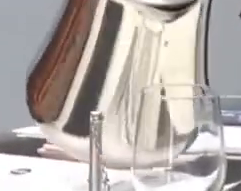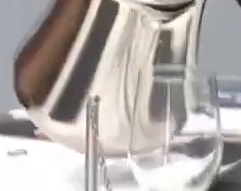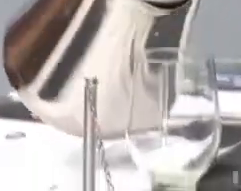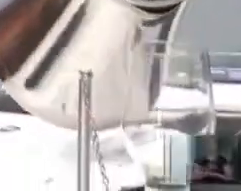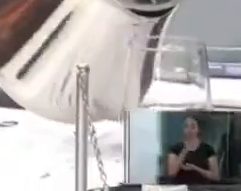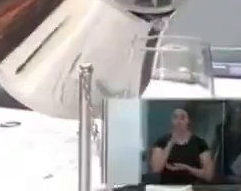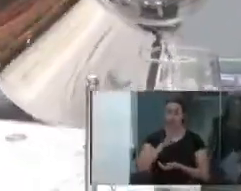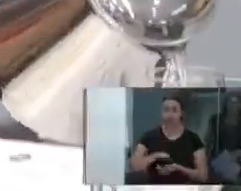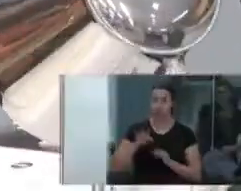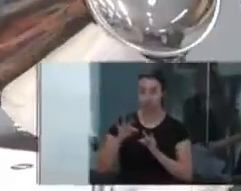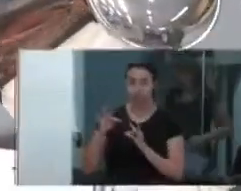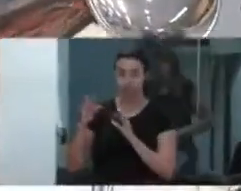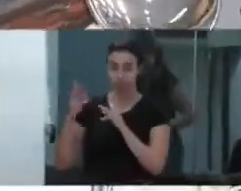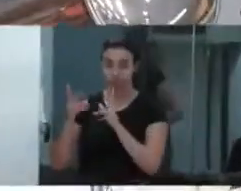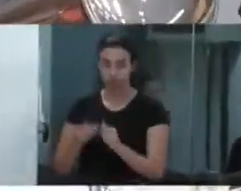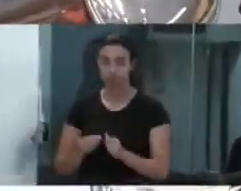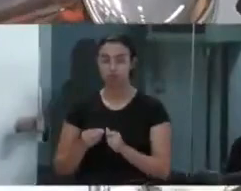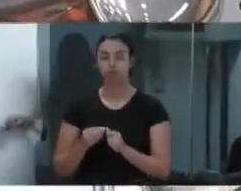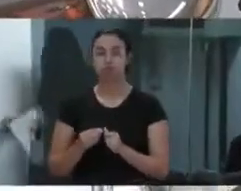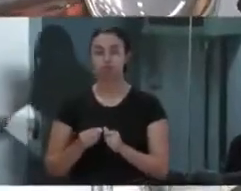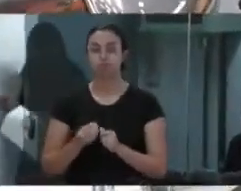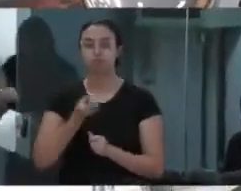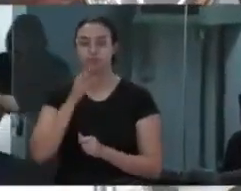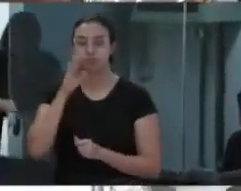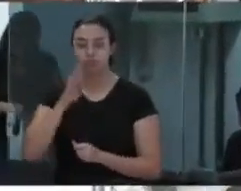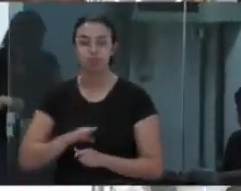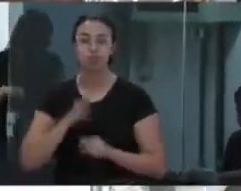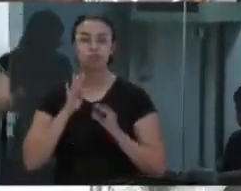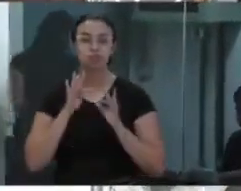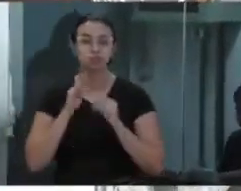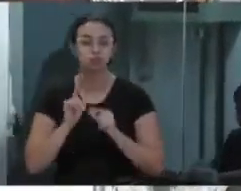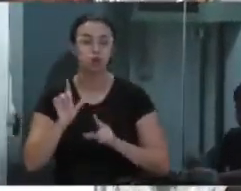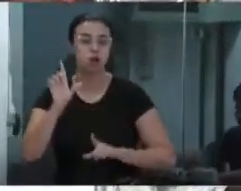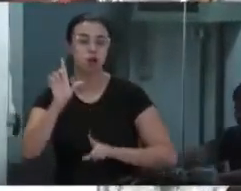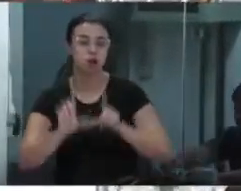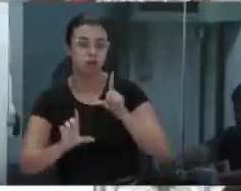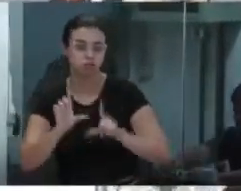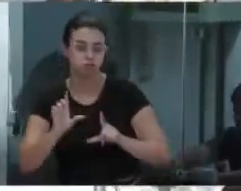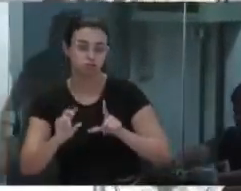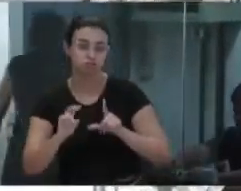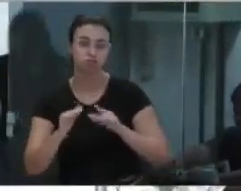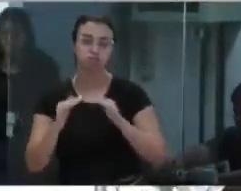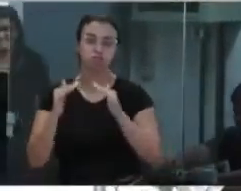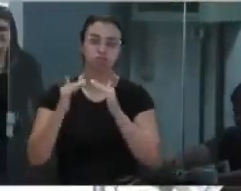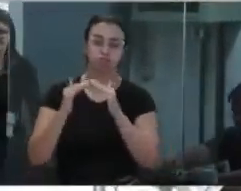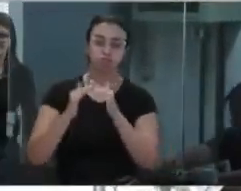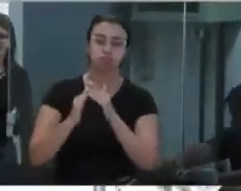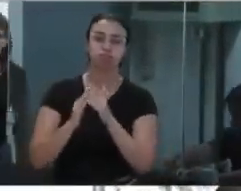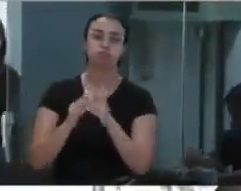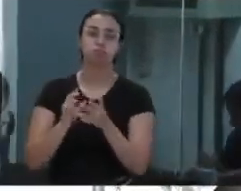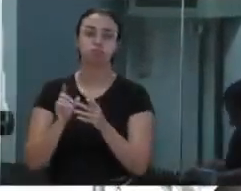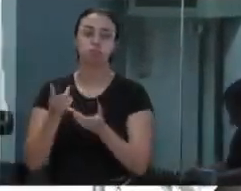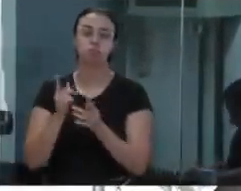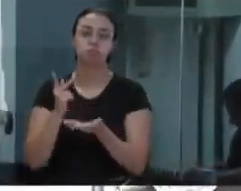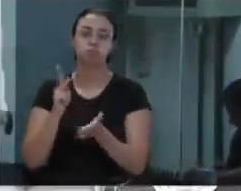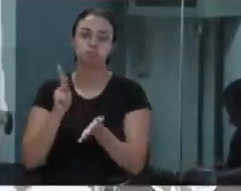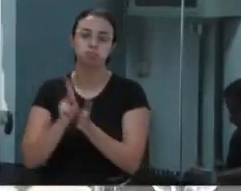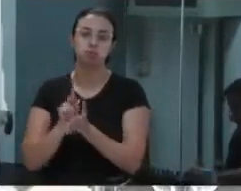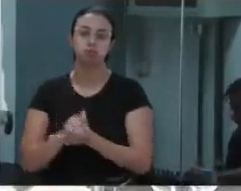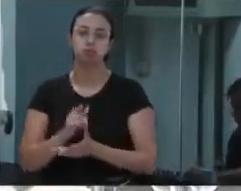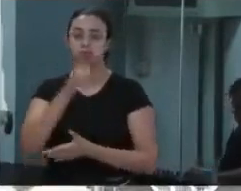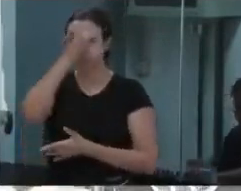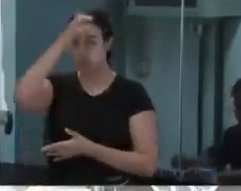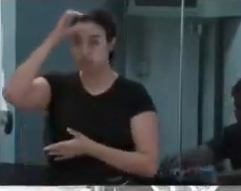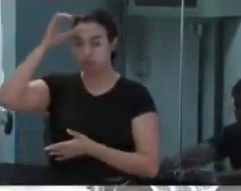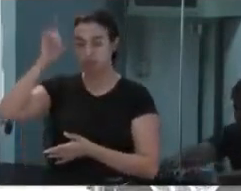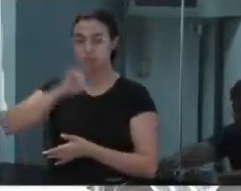Boa tarde a todos. Boa tarde a todos que nos assistem, né, através dos canais oficiais da Câmara Municipal, que